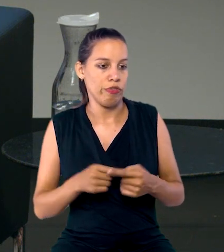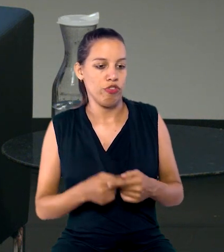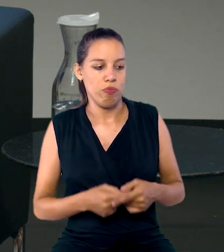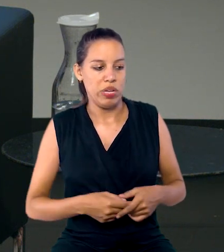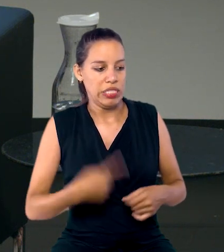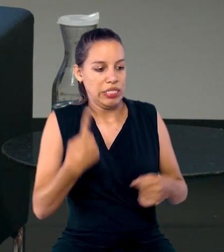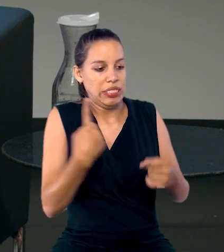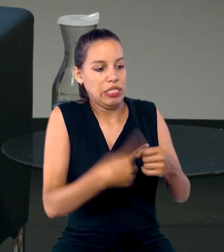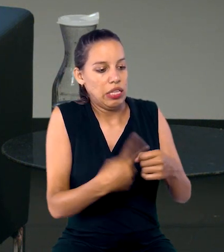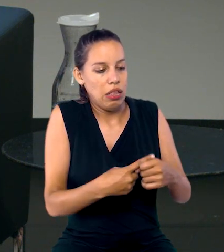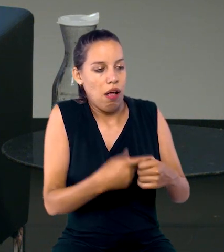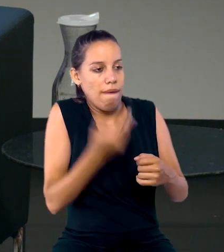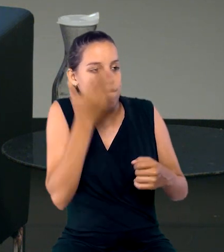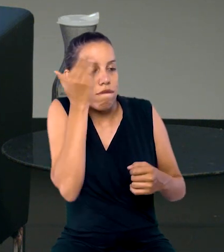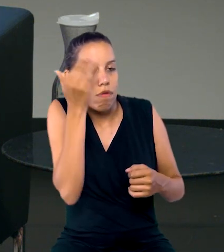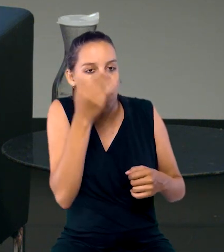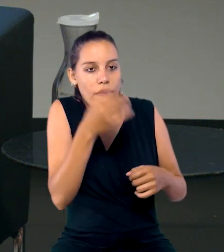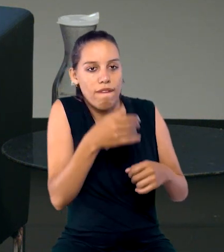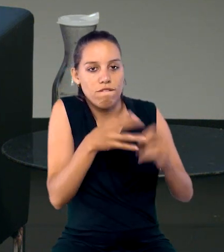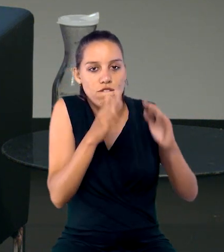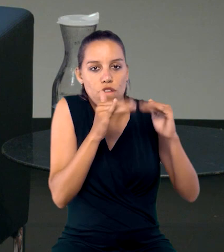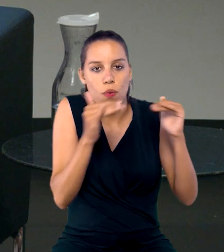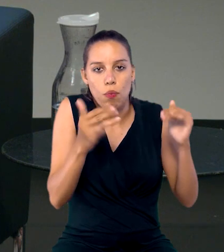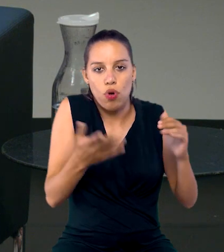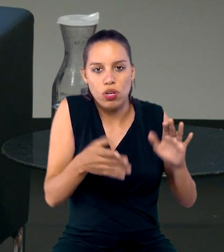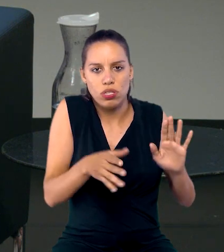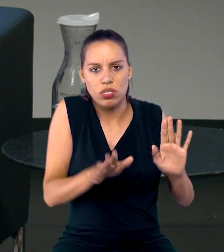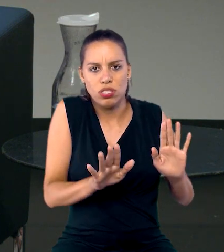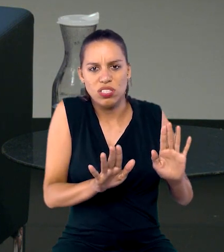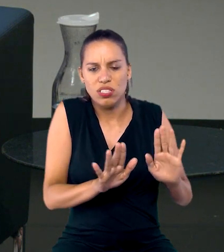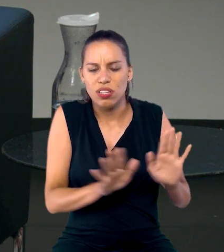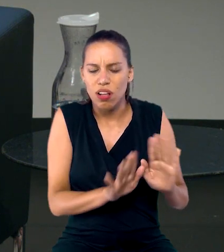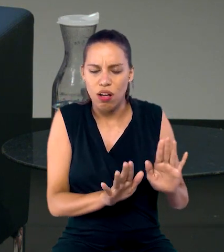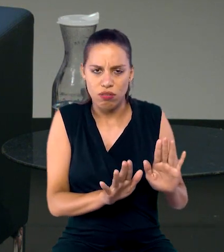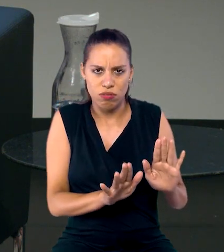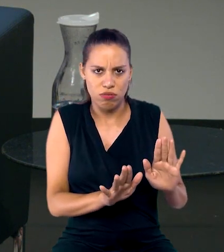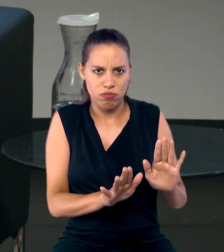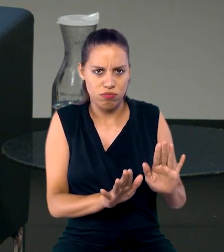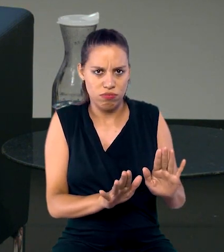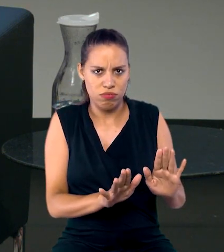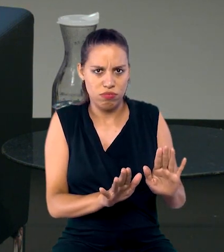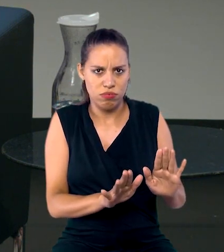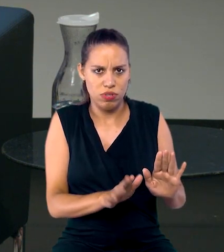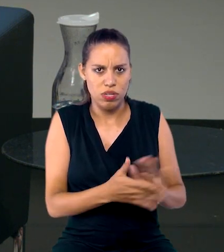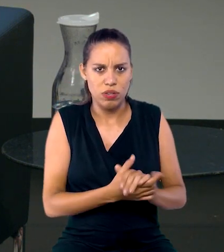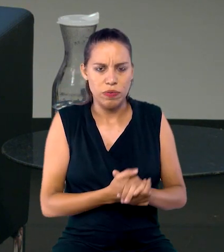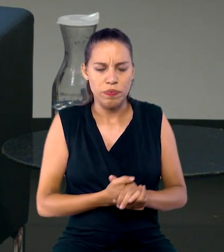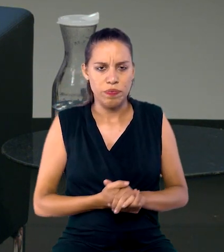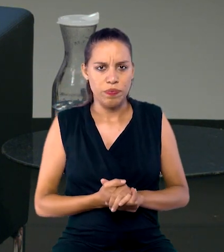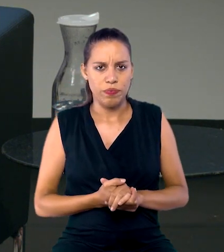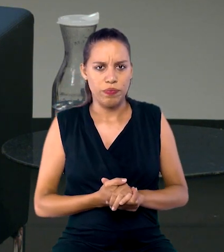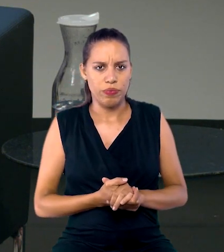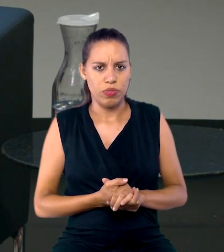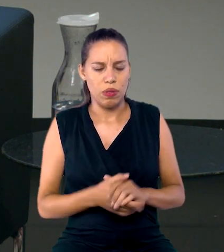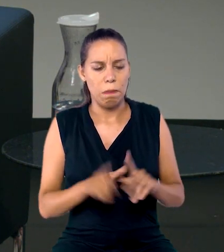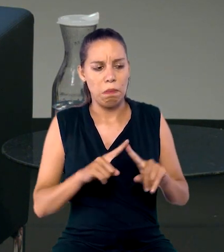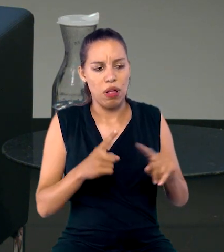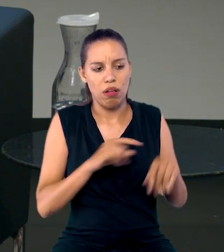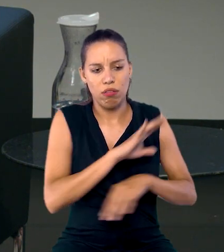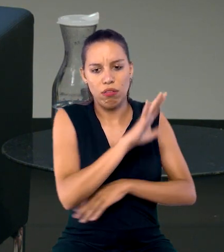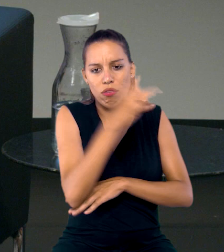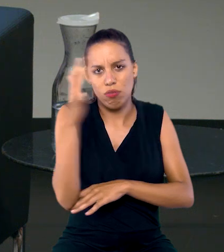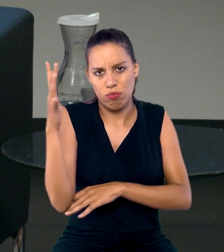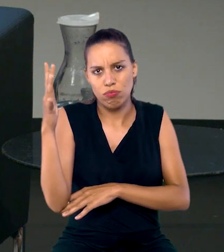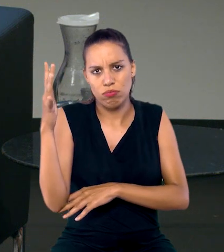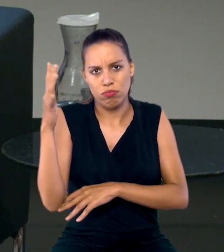Washington, não é Pequim, não é Frankfurt, não é Londres, e também não é São Paulo, né? Mas